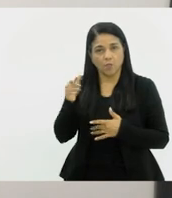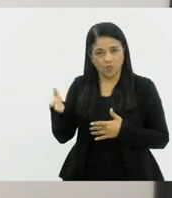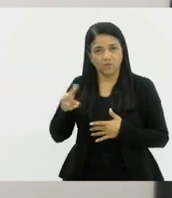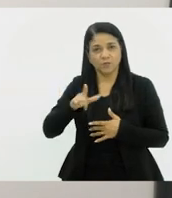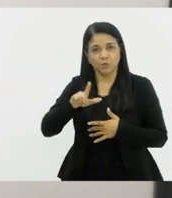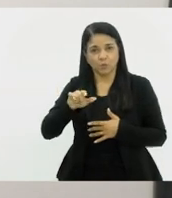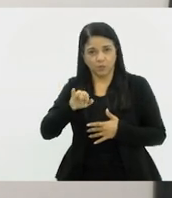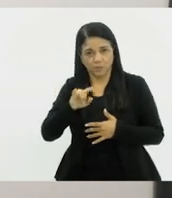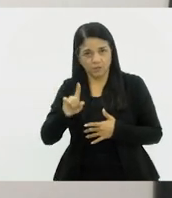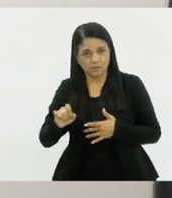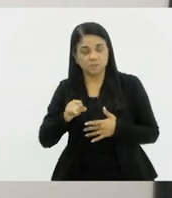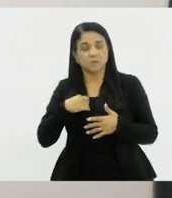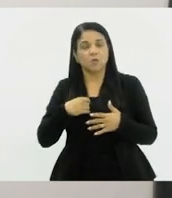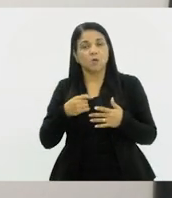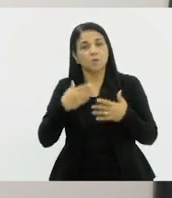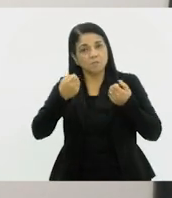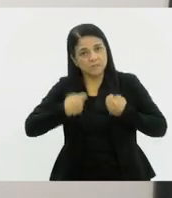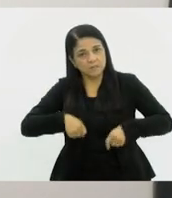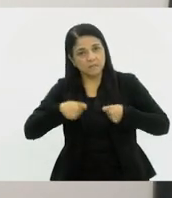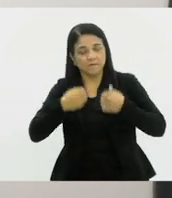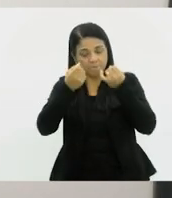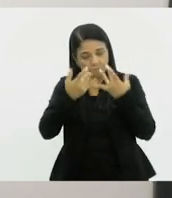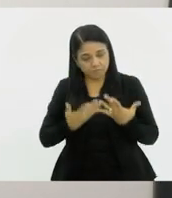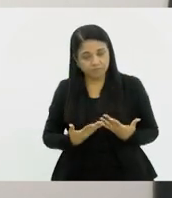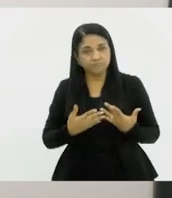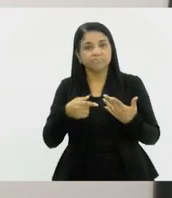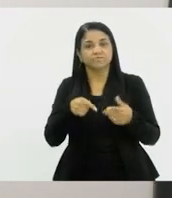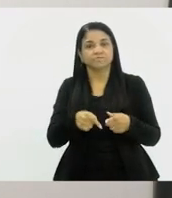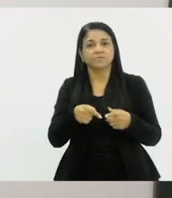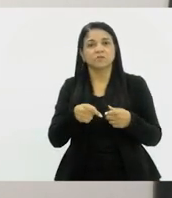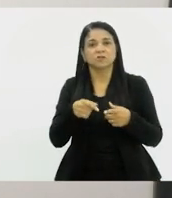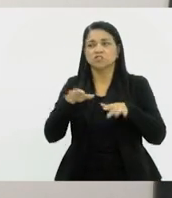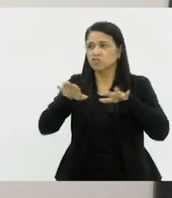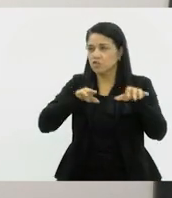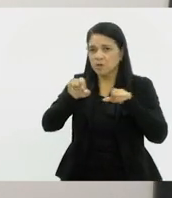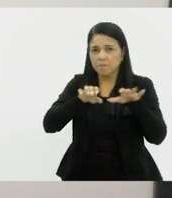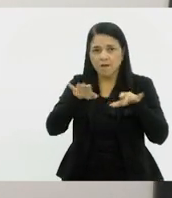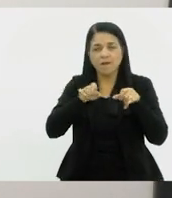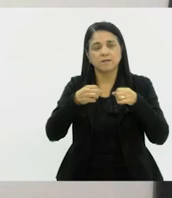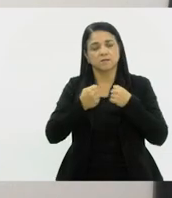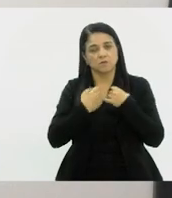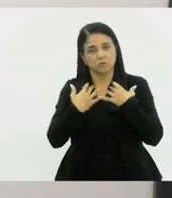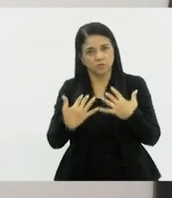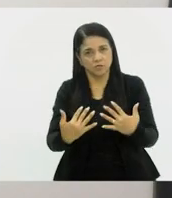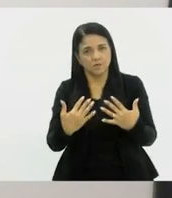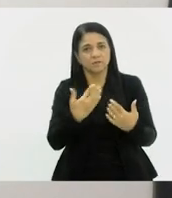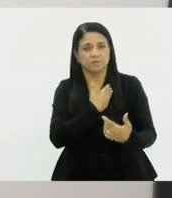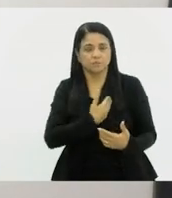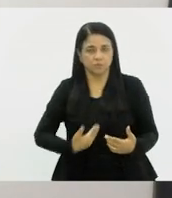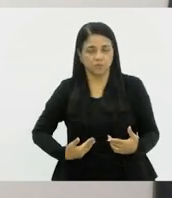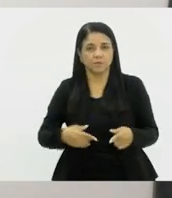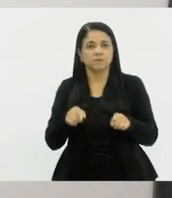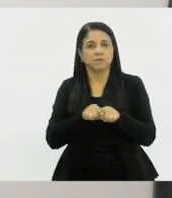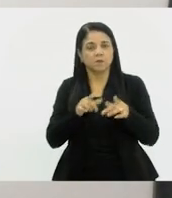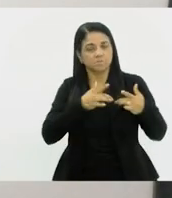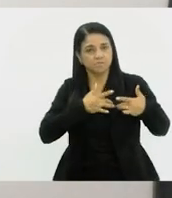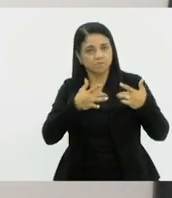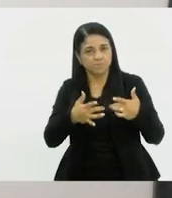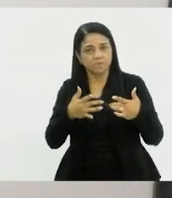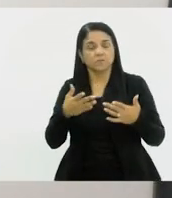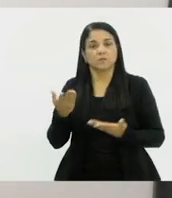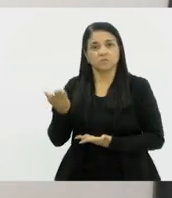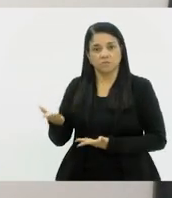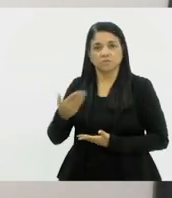aqui um minutinho desse tempo para poder enfim né convocar e essa audiência pública também prestar solidariedade ao